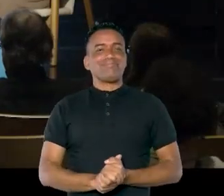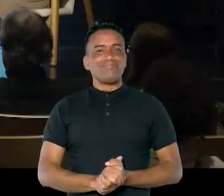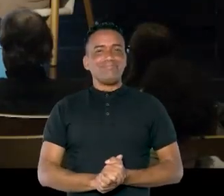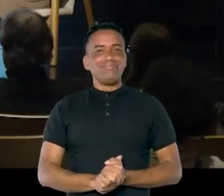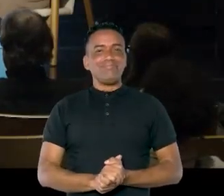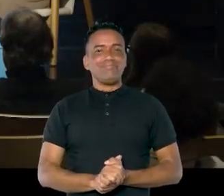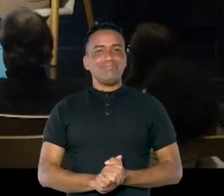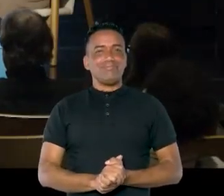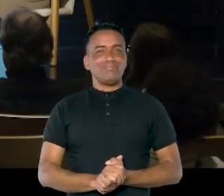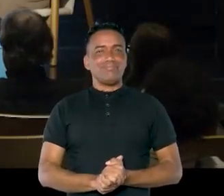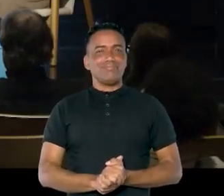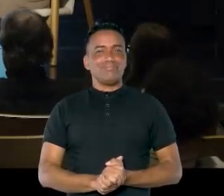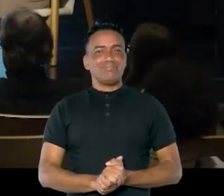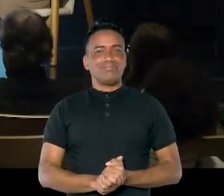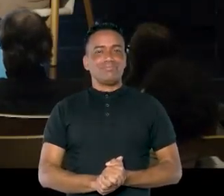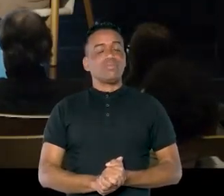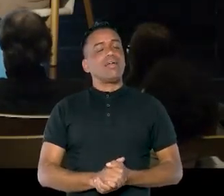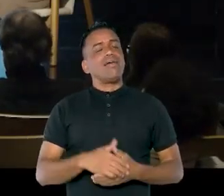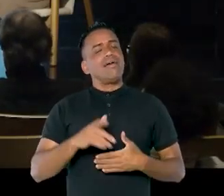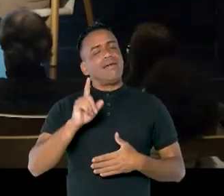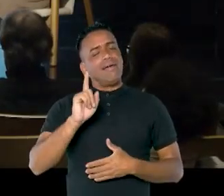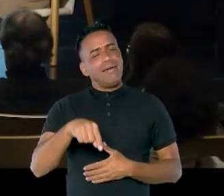noite a todos.